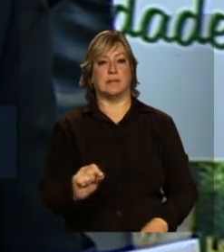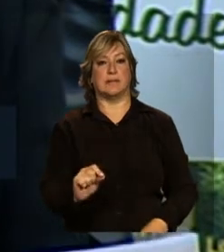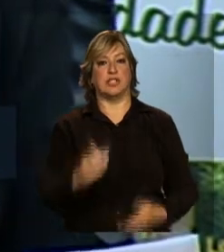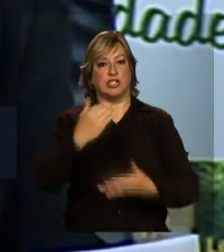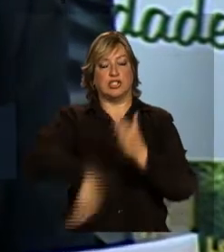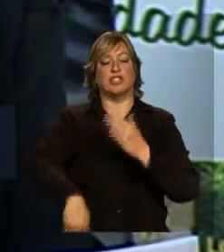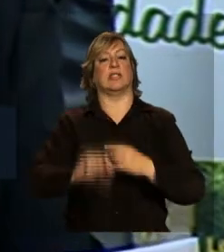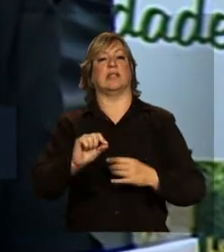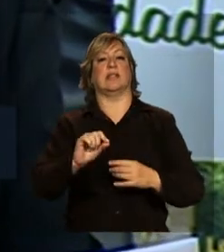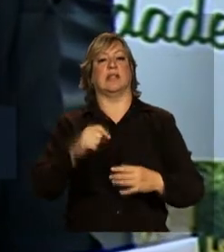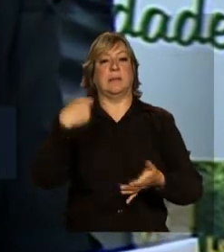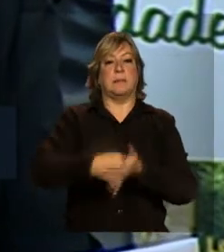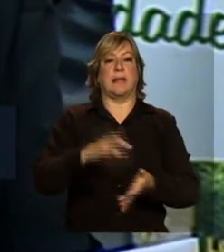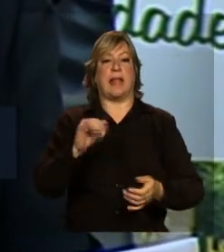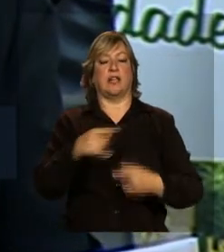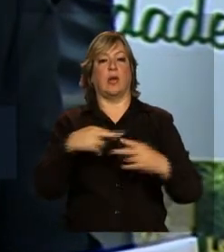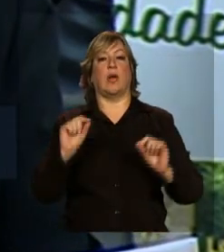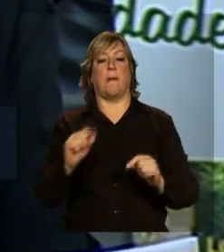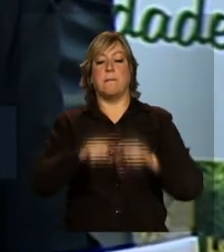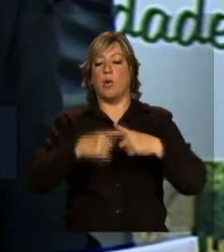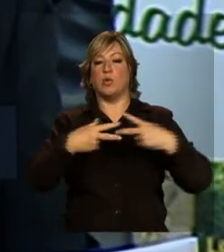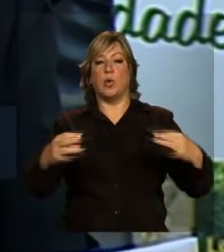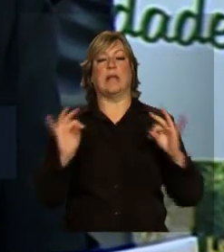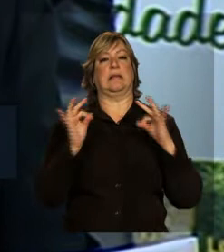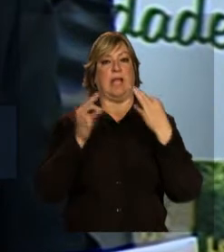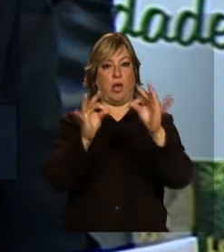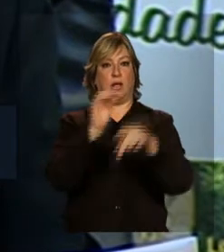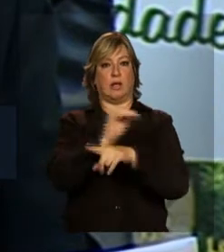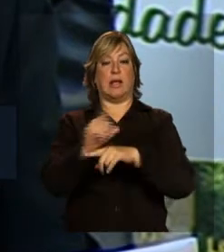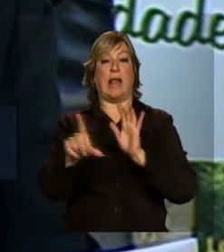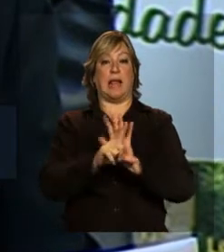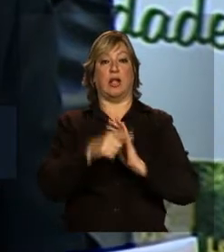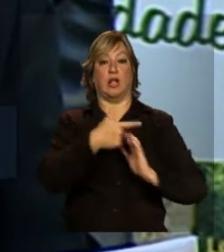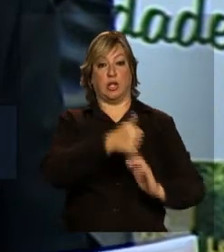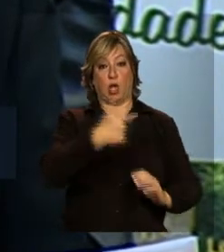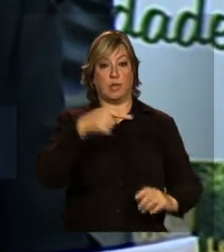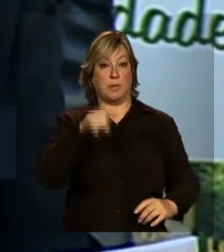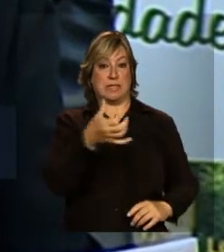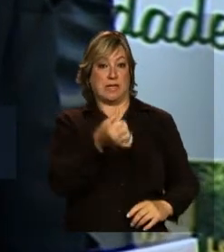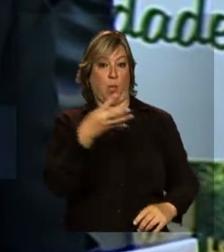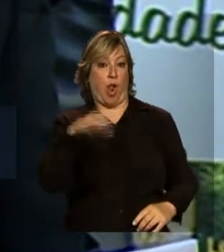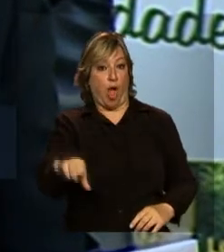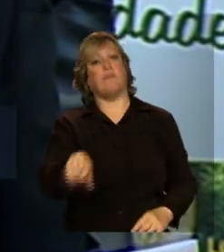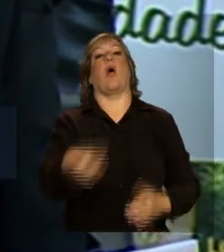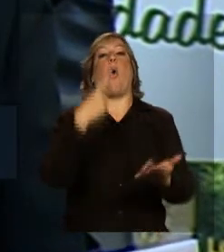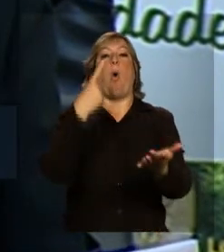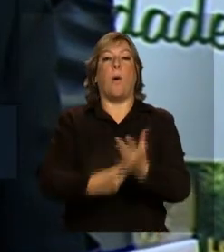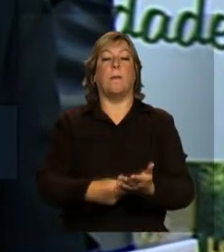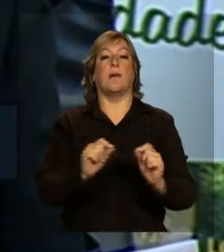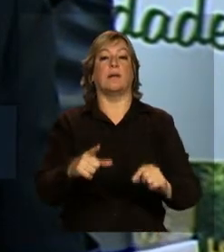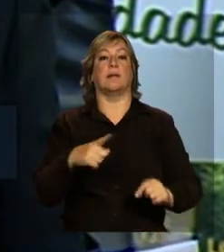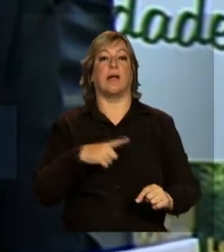desoneração de produtos de tecnologia assistiva por meio da Lei 12.649, que era um compromisso.